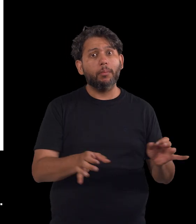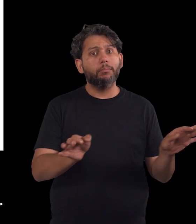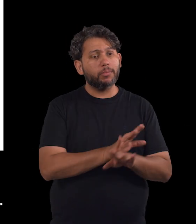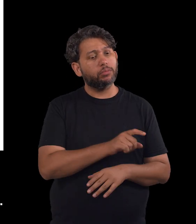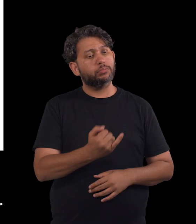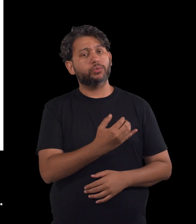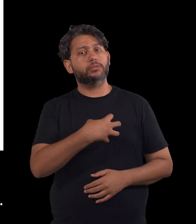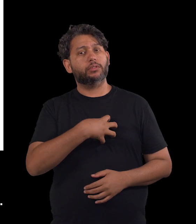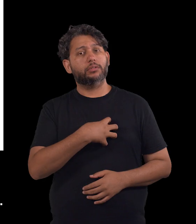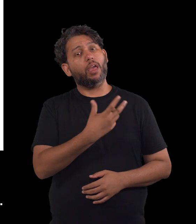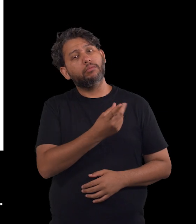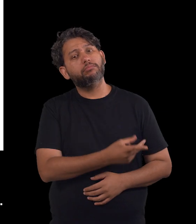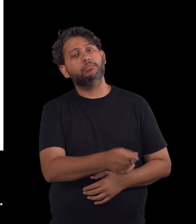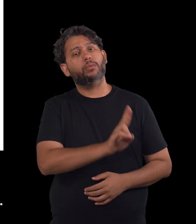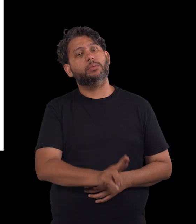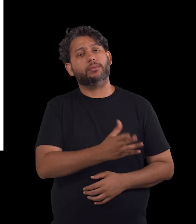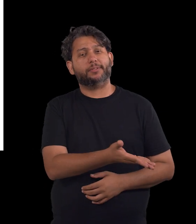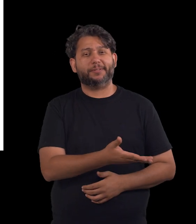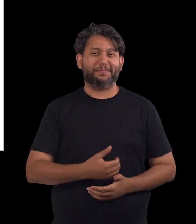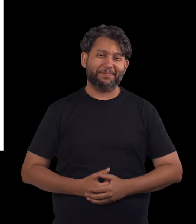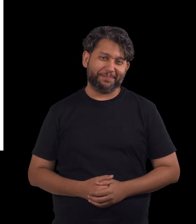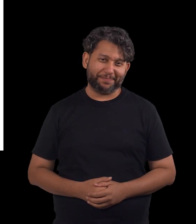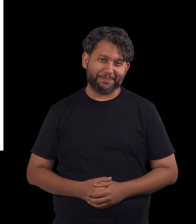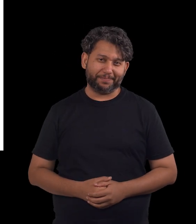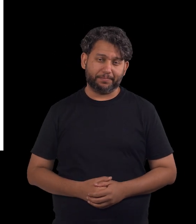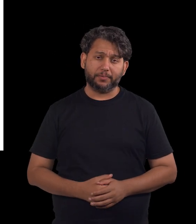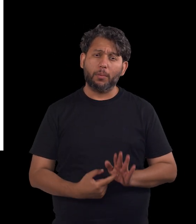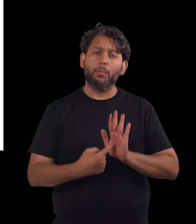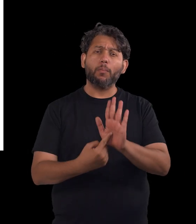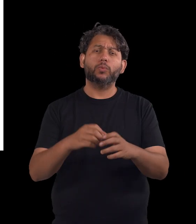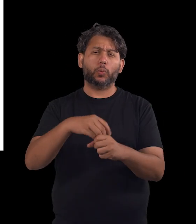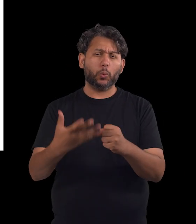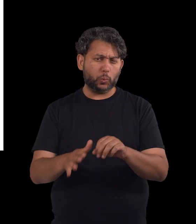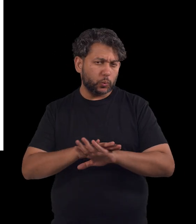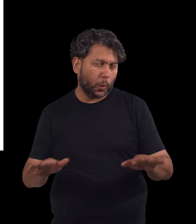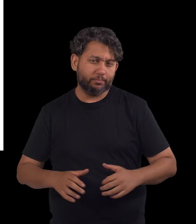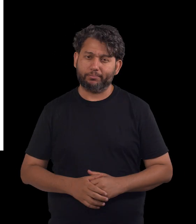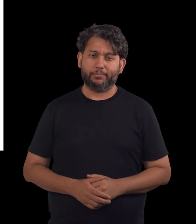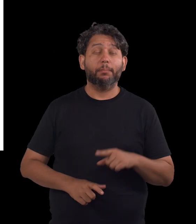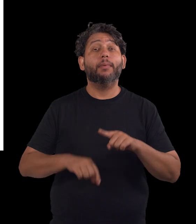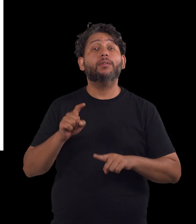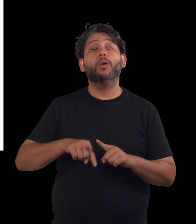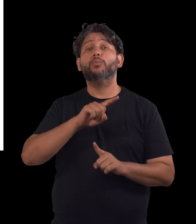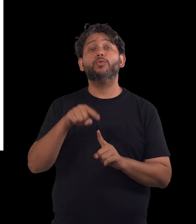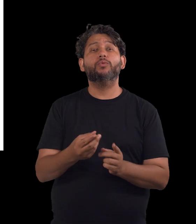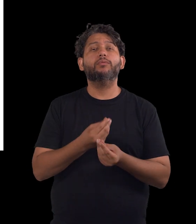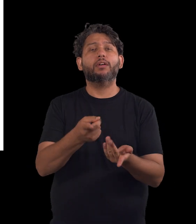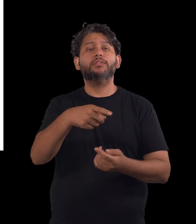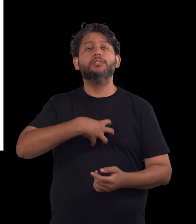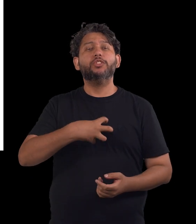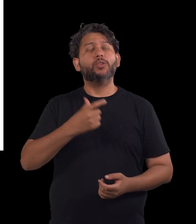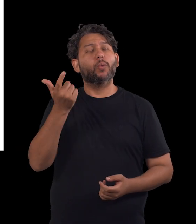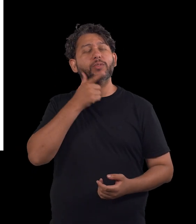construído e prolongando sua vida útil. Mais do que apresentar conteúdos, este material busca